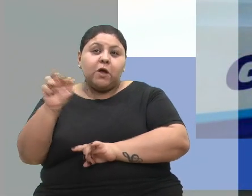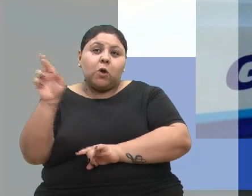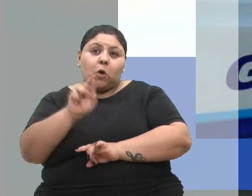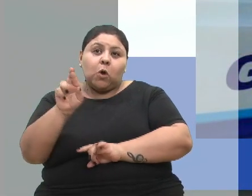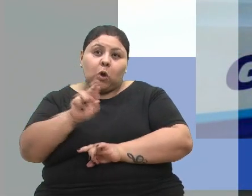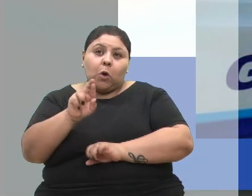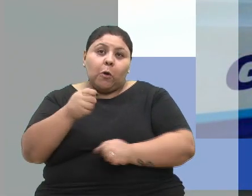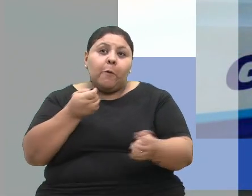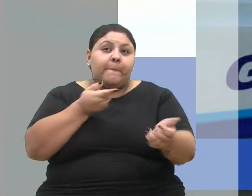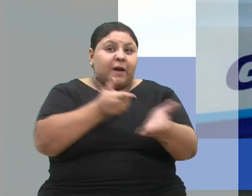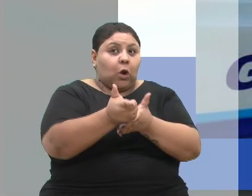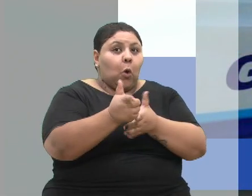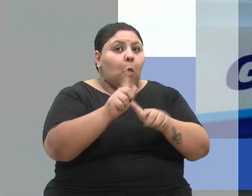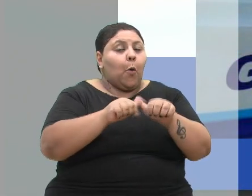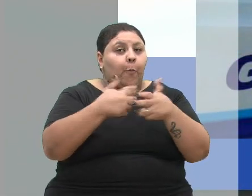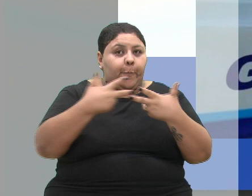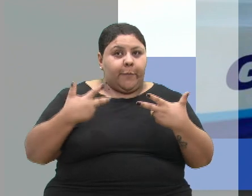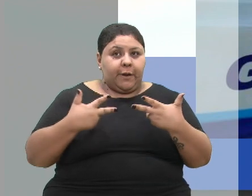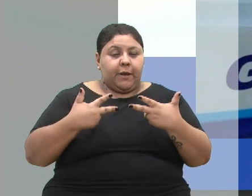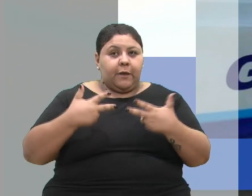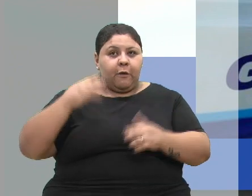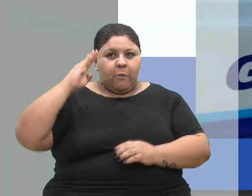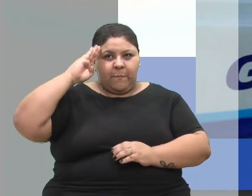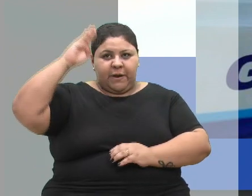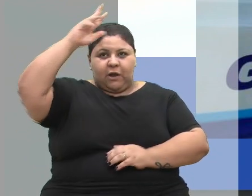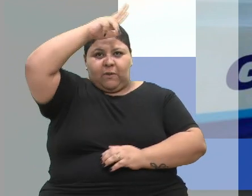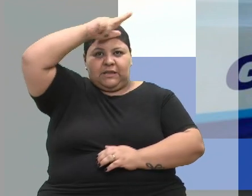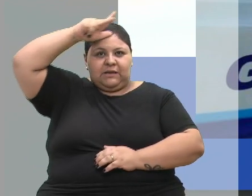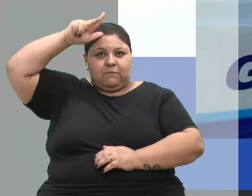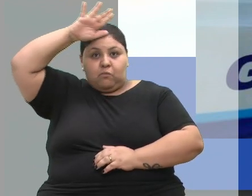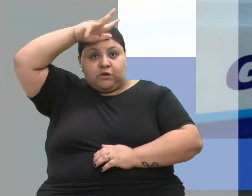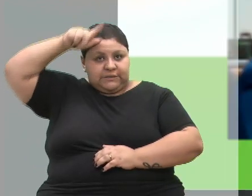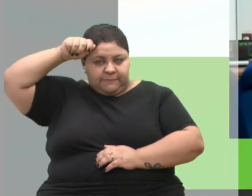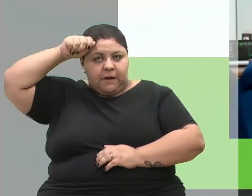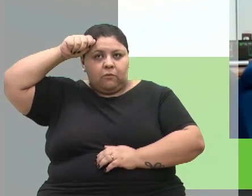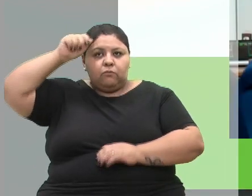Guarda Militar, para a Guarda Municipal. Pode passar.